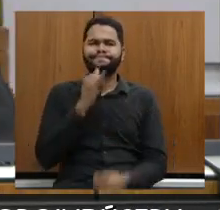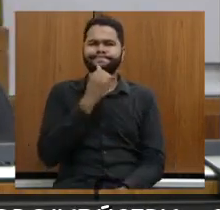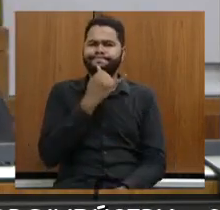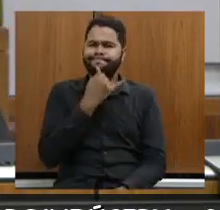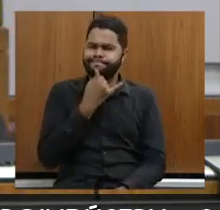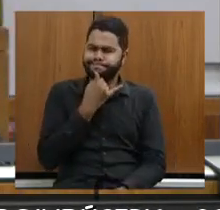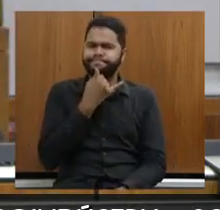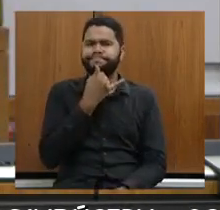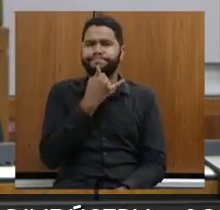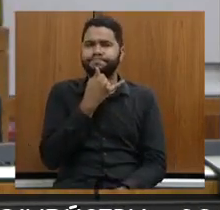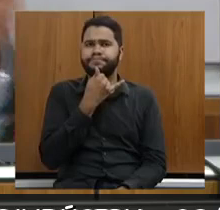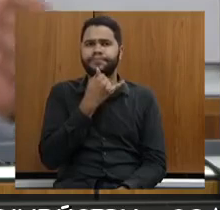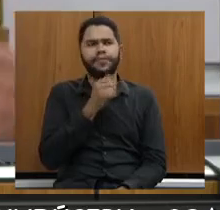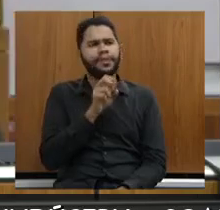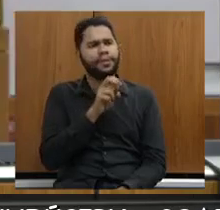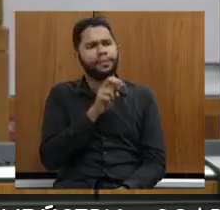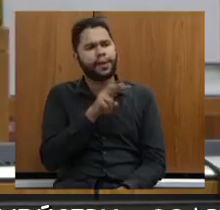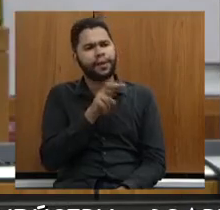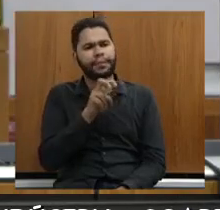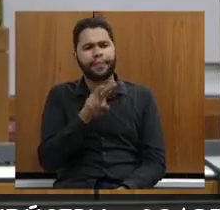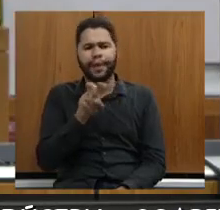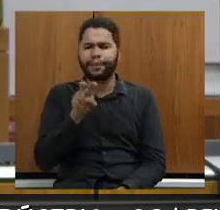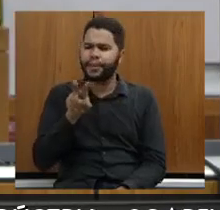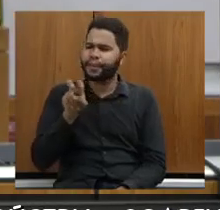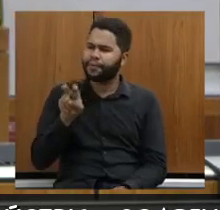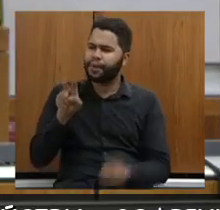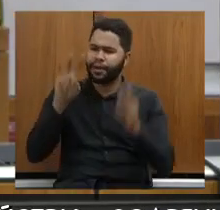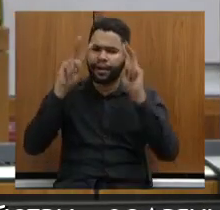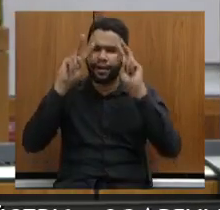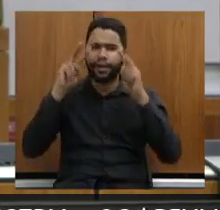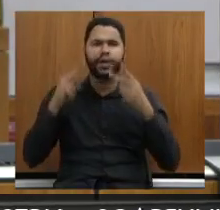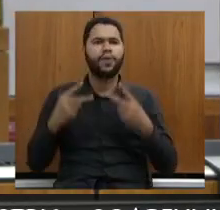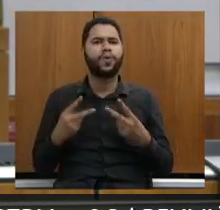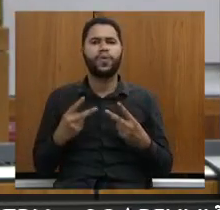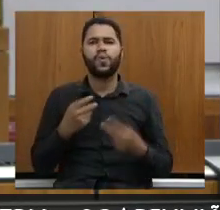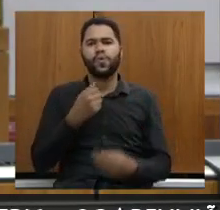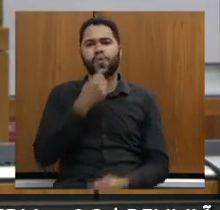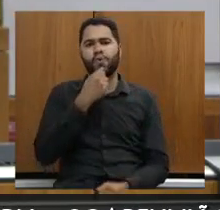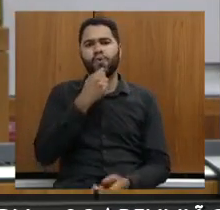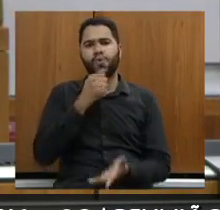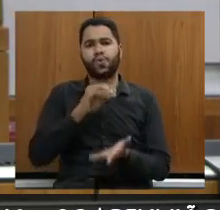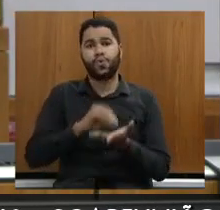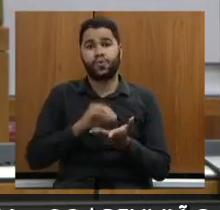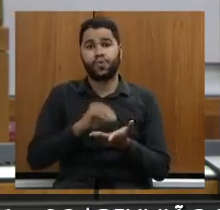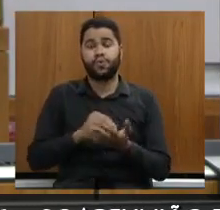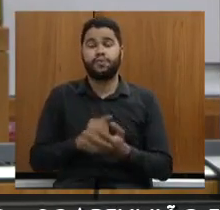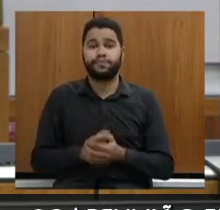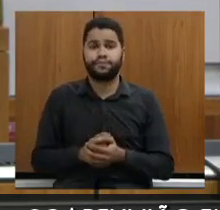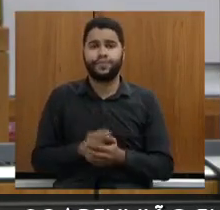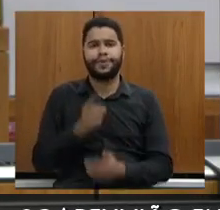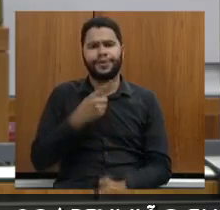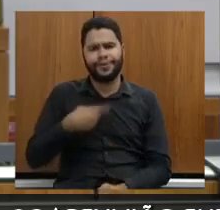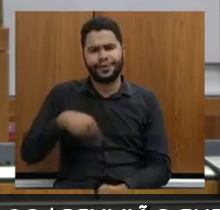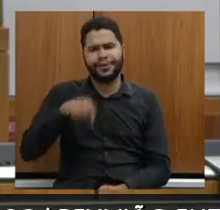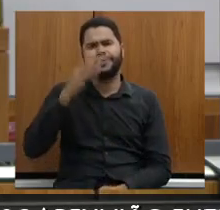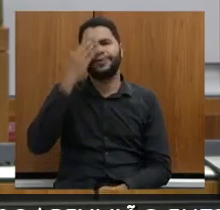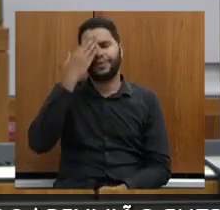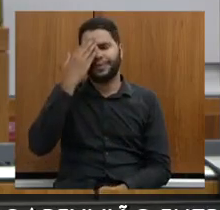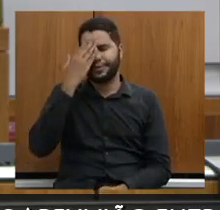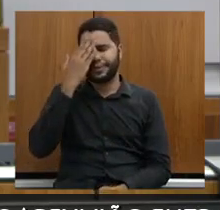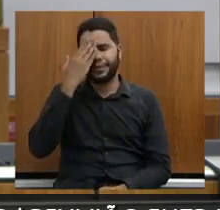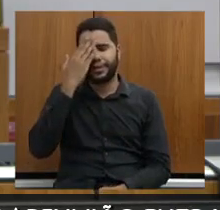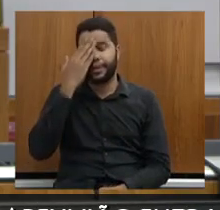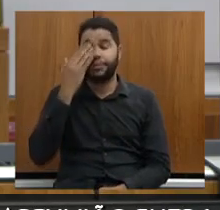de não ver o reconhecimento por parte do governo daí a gente sabe que é